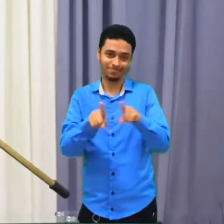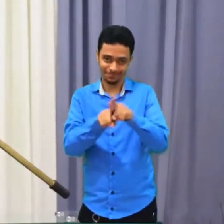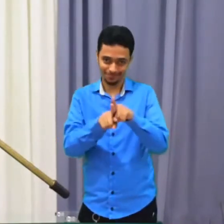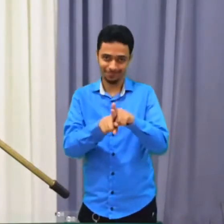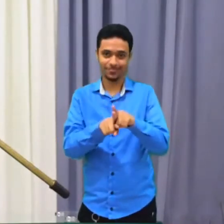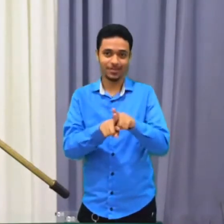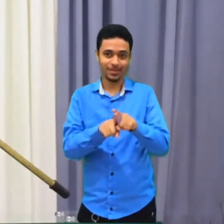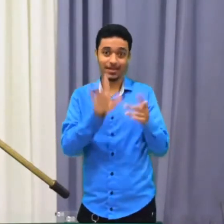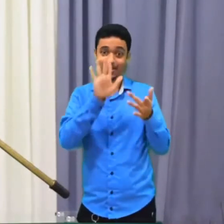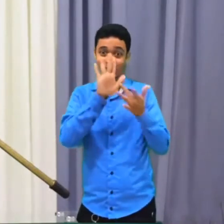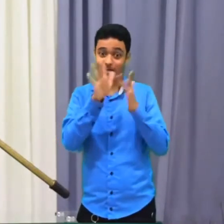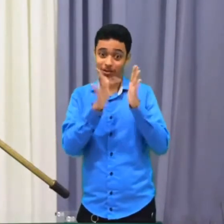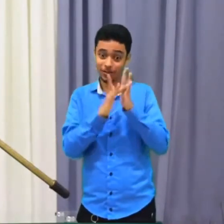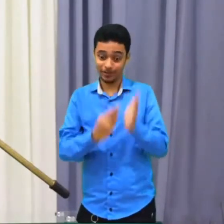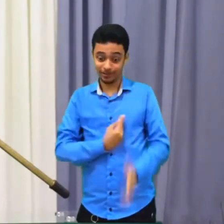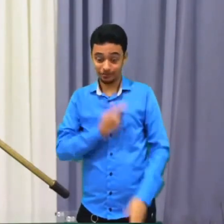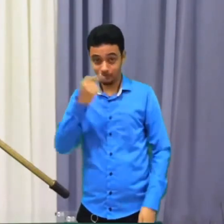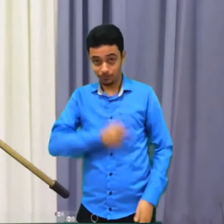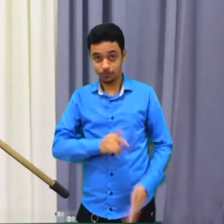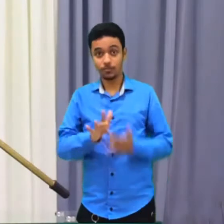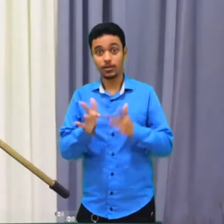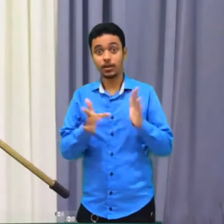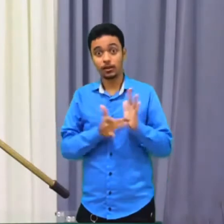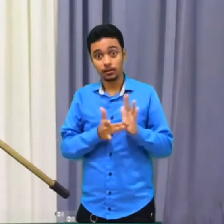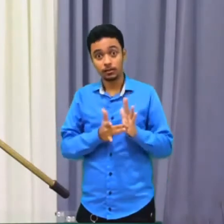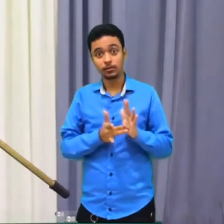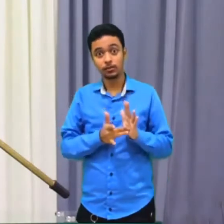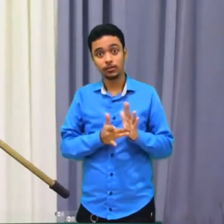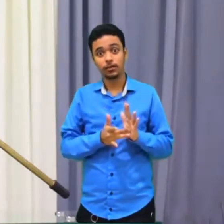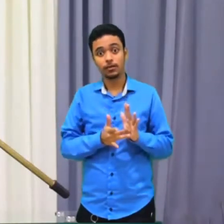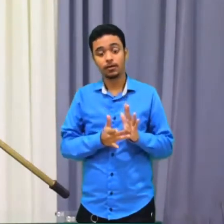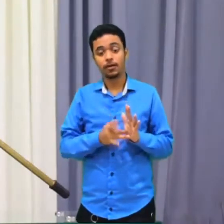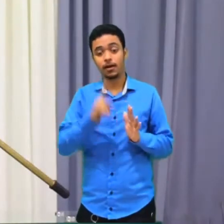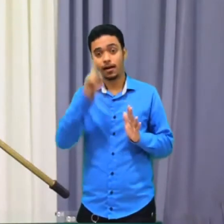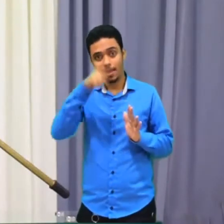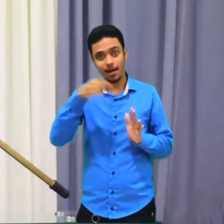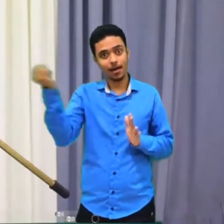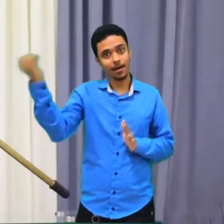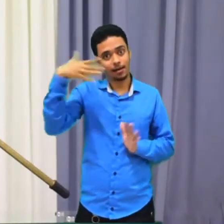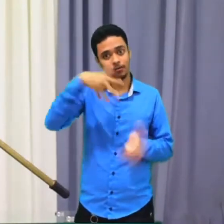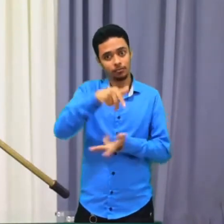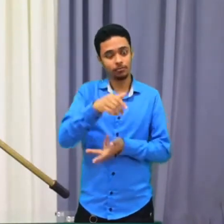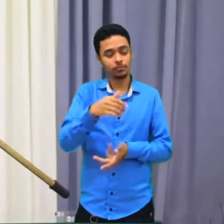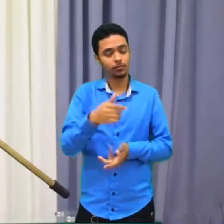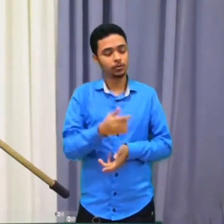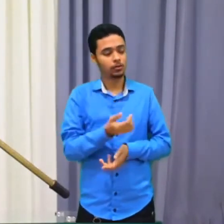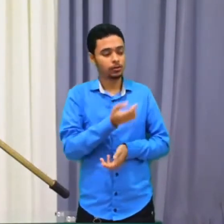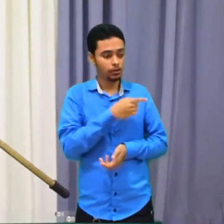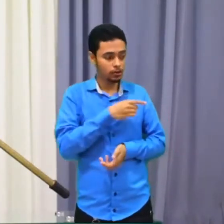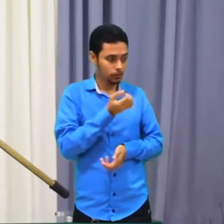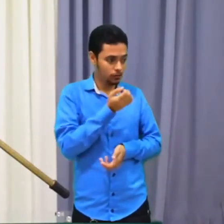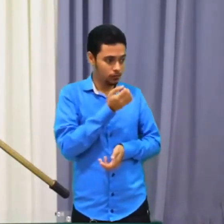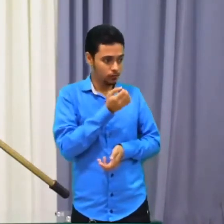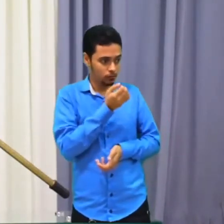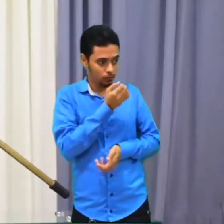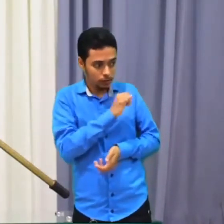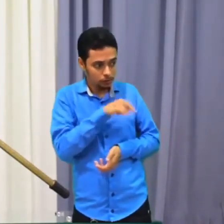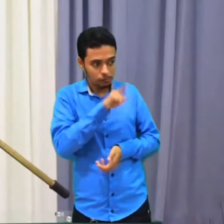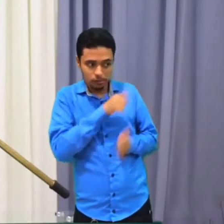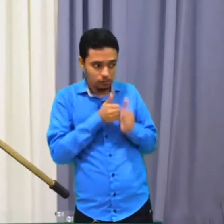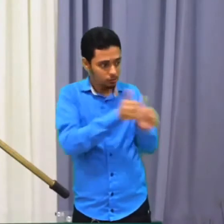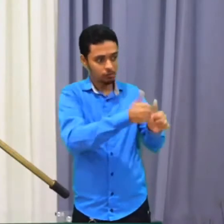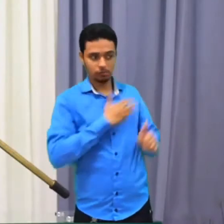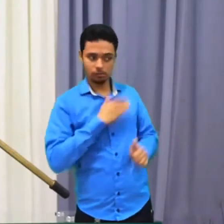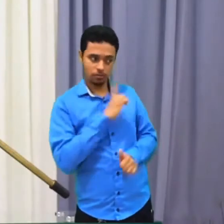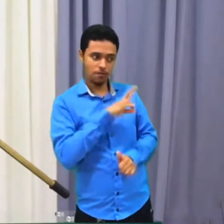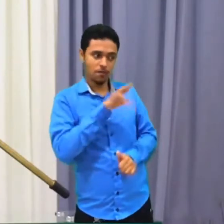Jesus esteve aqui, ele dizia ser a luz do mundo. Aquele que lhe seguisse não andaria em trevas. Mas ele